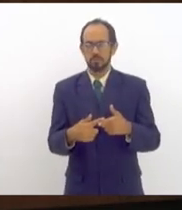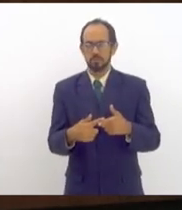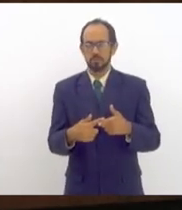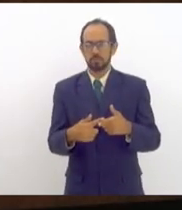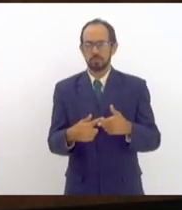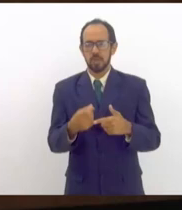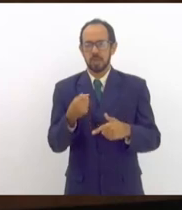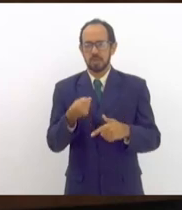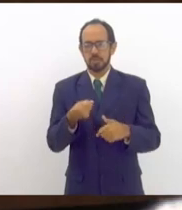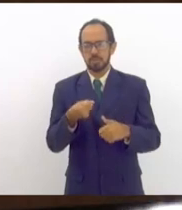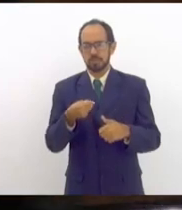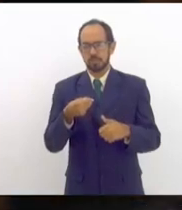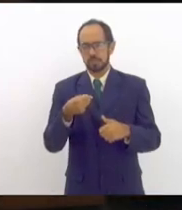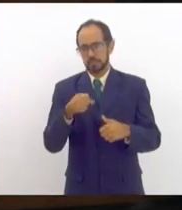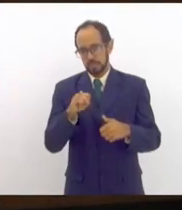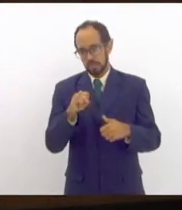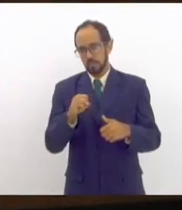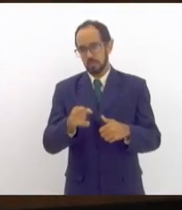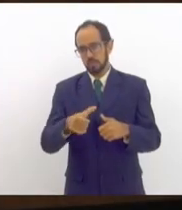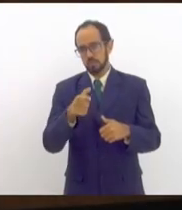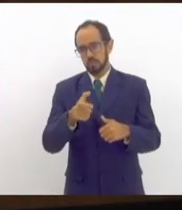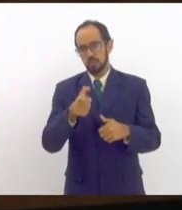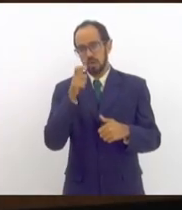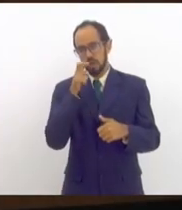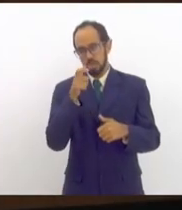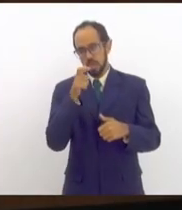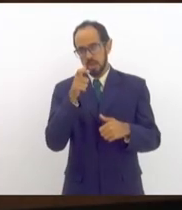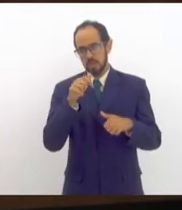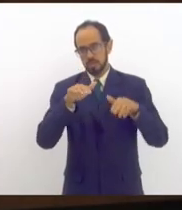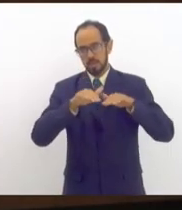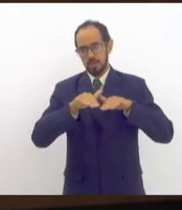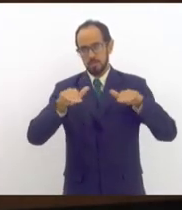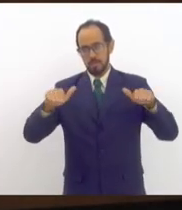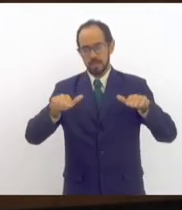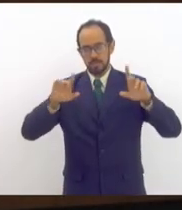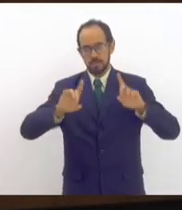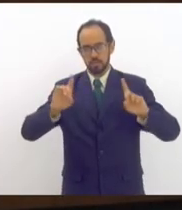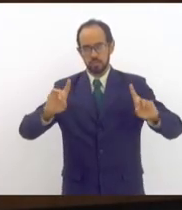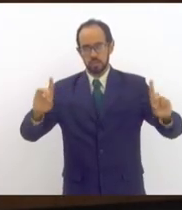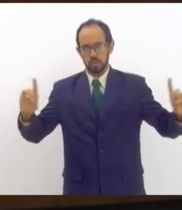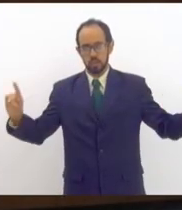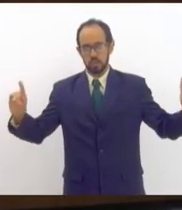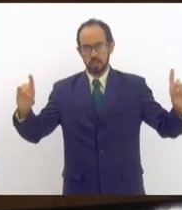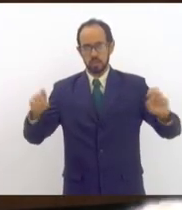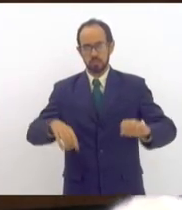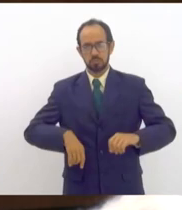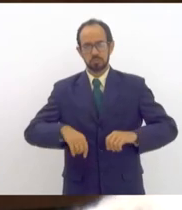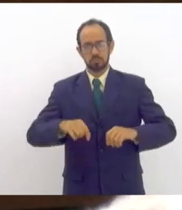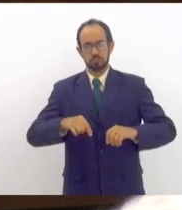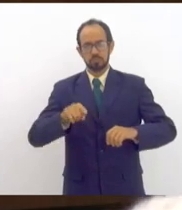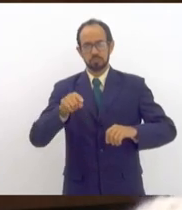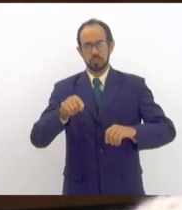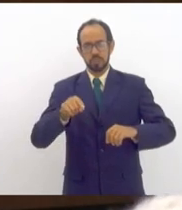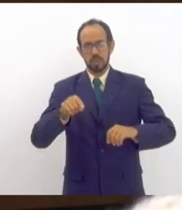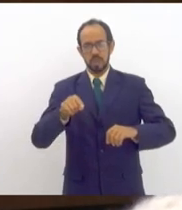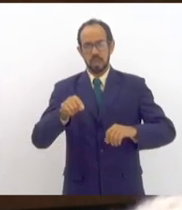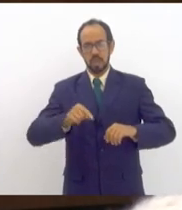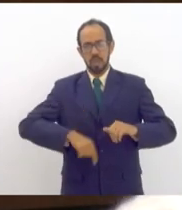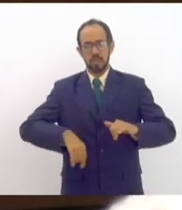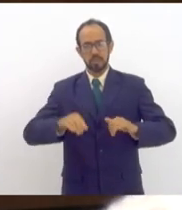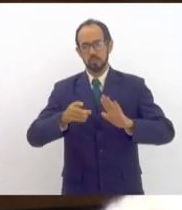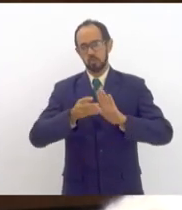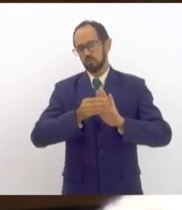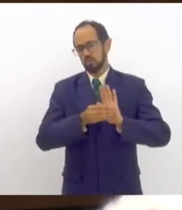Se esse fosse o desejo da mesa diretora esta pauta poderia ter saído na